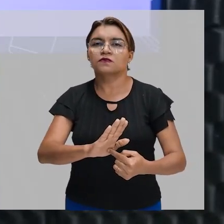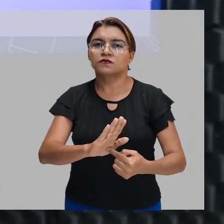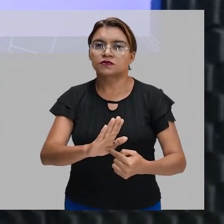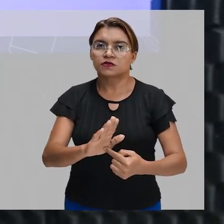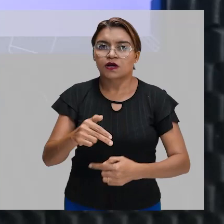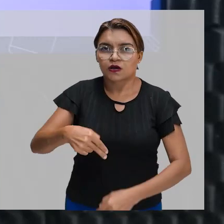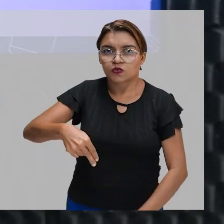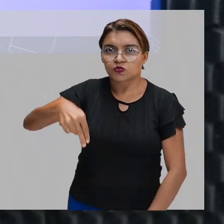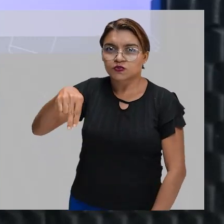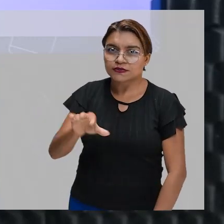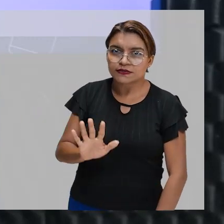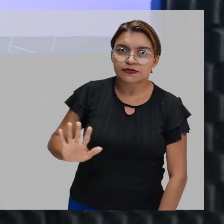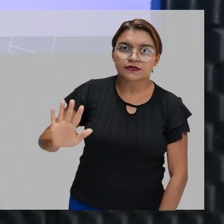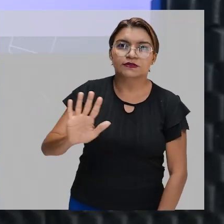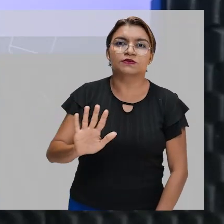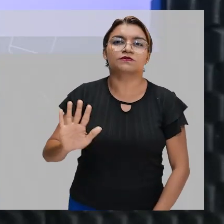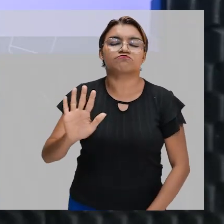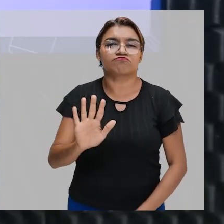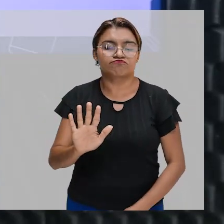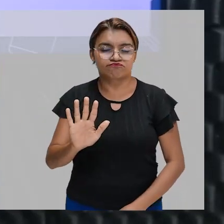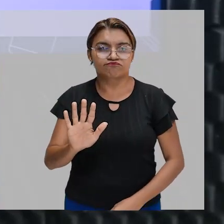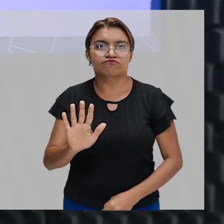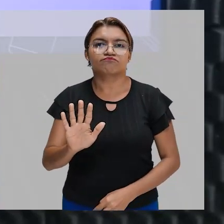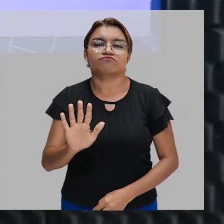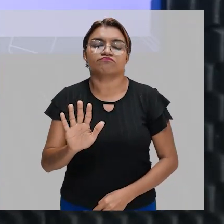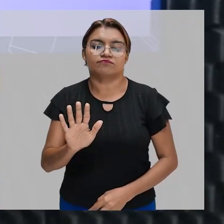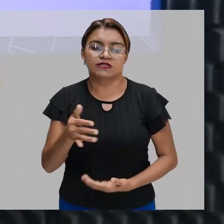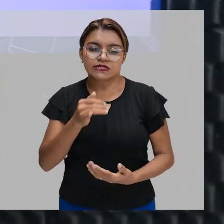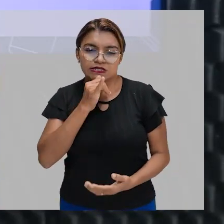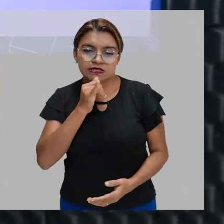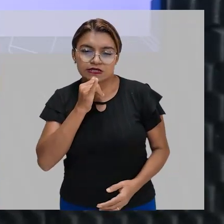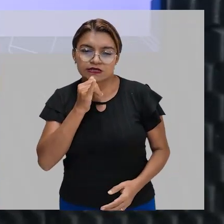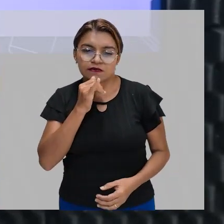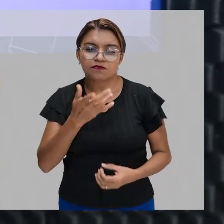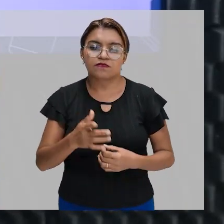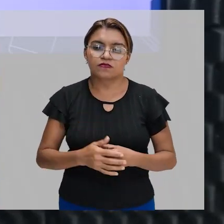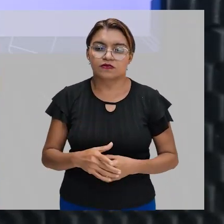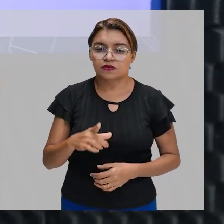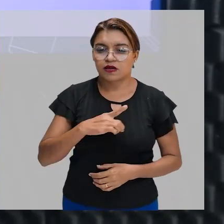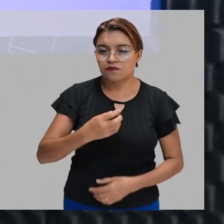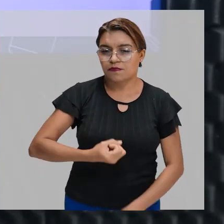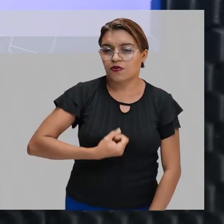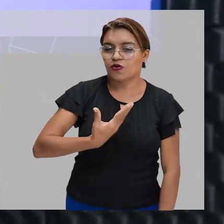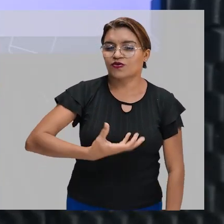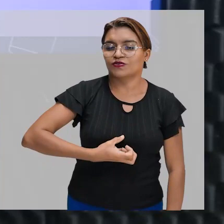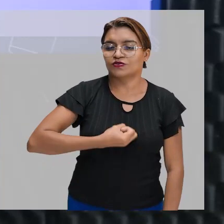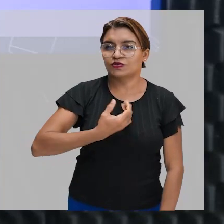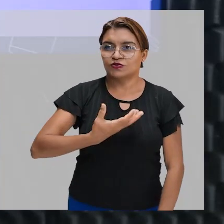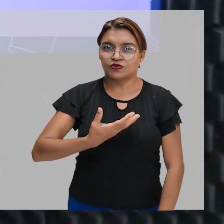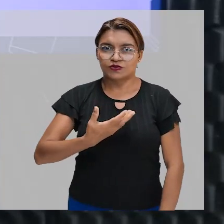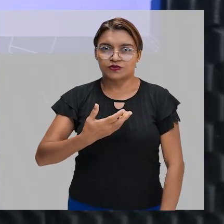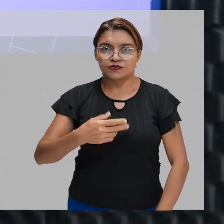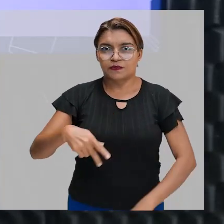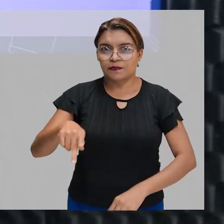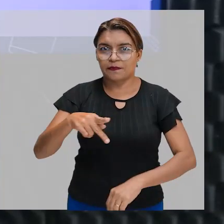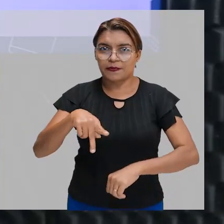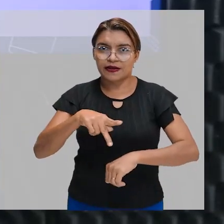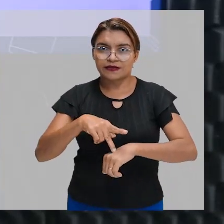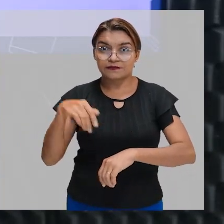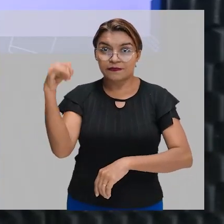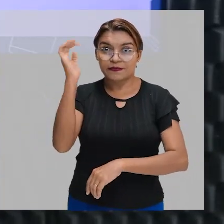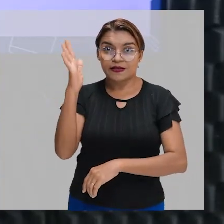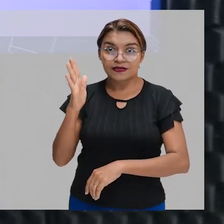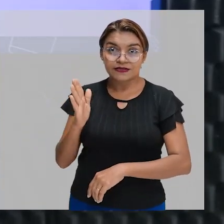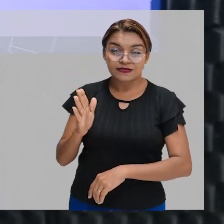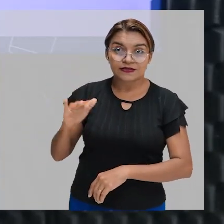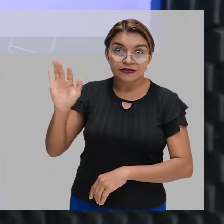nacionalismo essa volta para as Produções estritamente brasileiras tá você vai ver isso